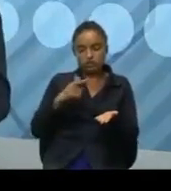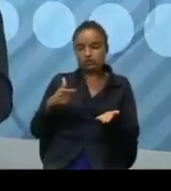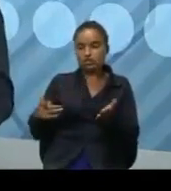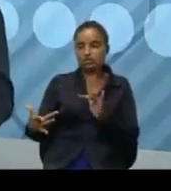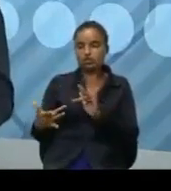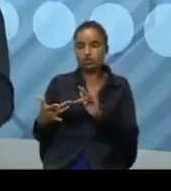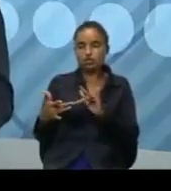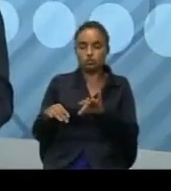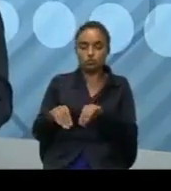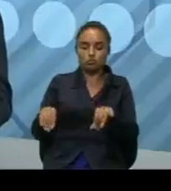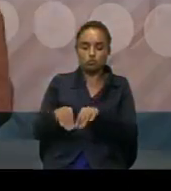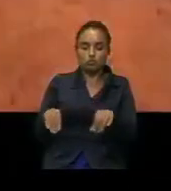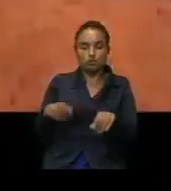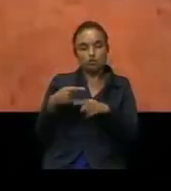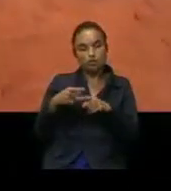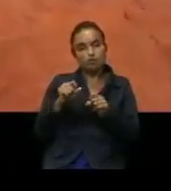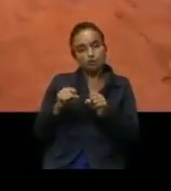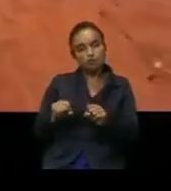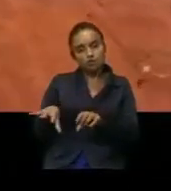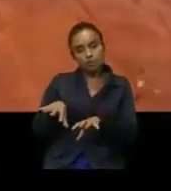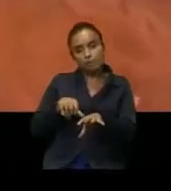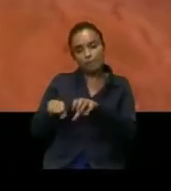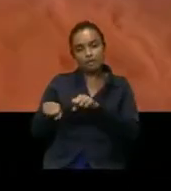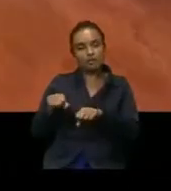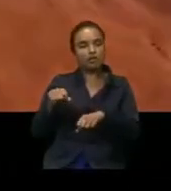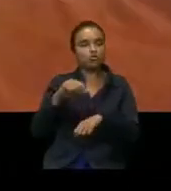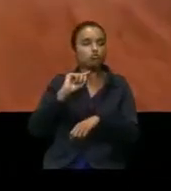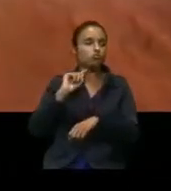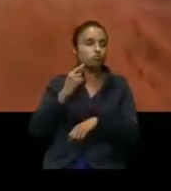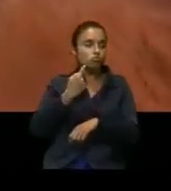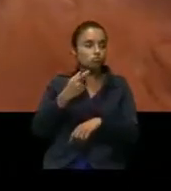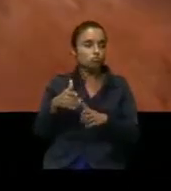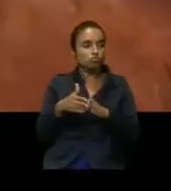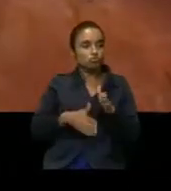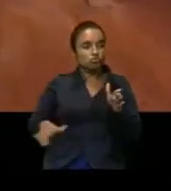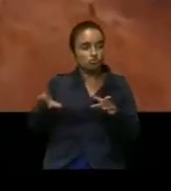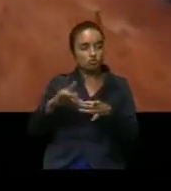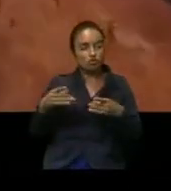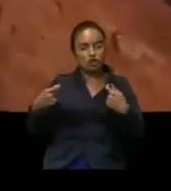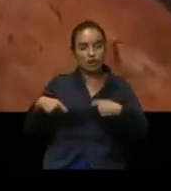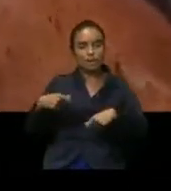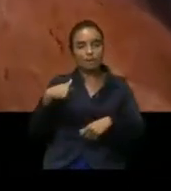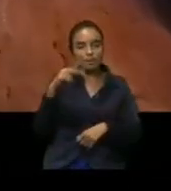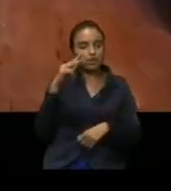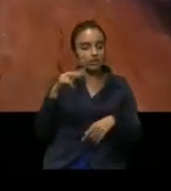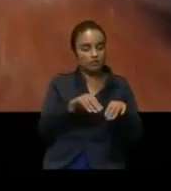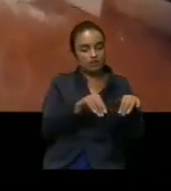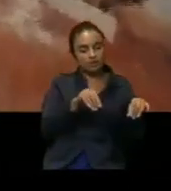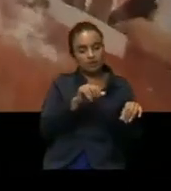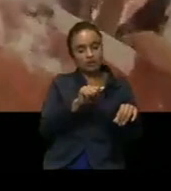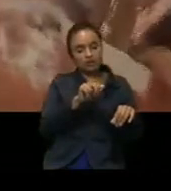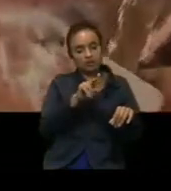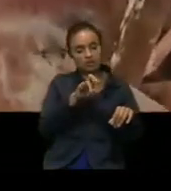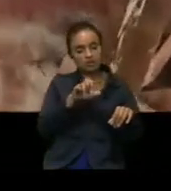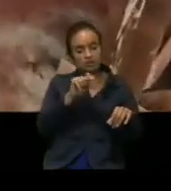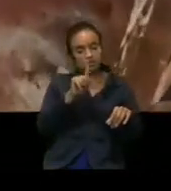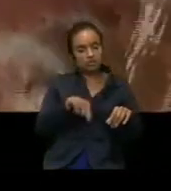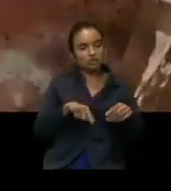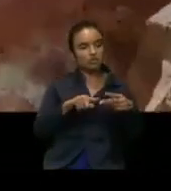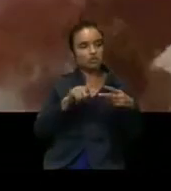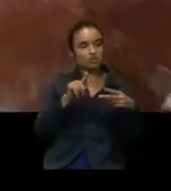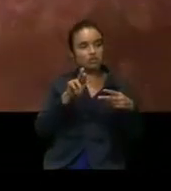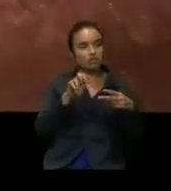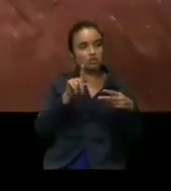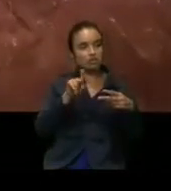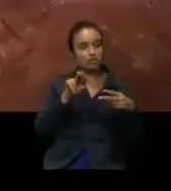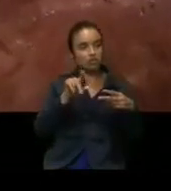esse contato, tá bom? Então, voltando ao vídeo, ó, a gente vê a areia, né? A graduada, a betoneira ali no